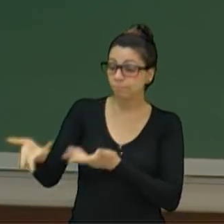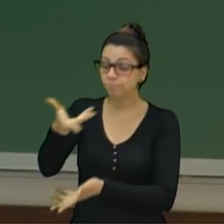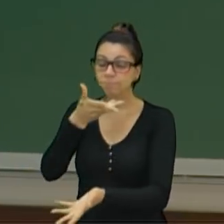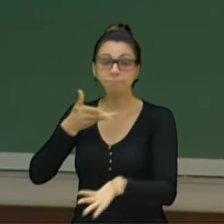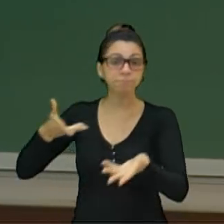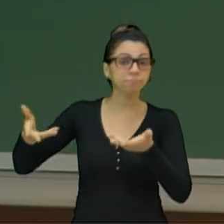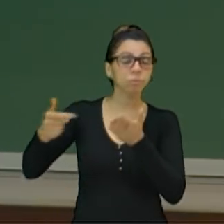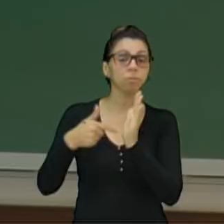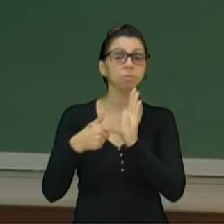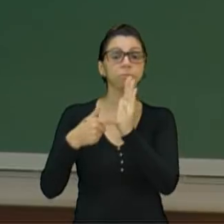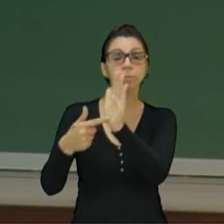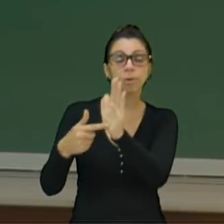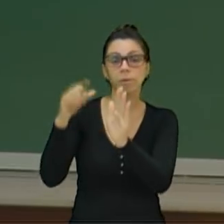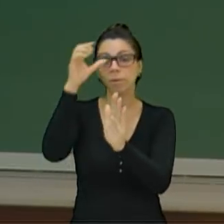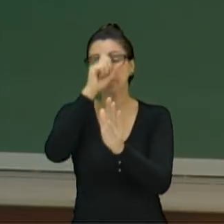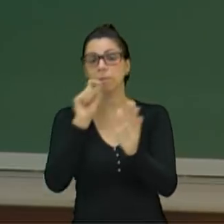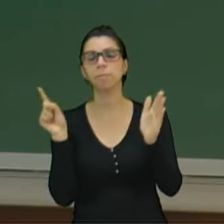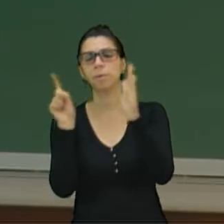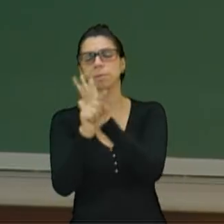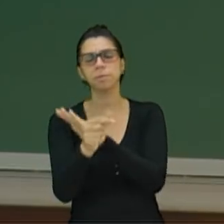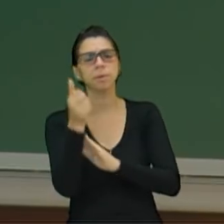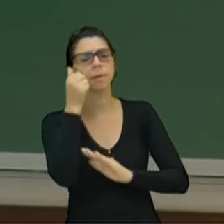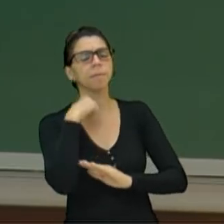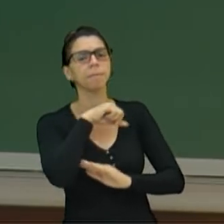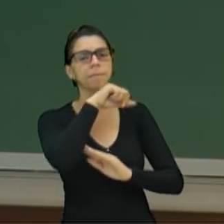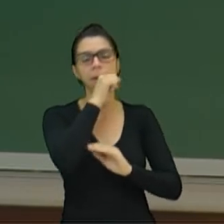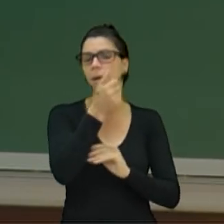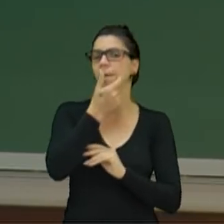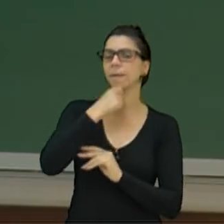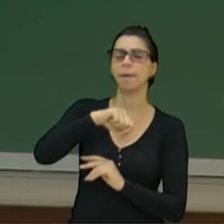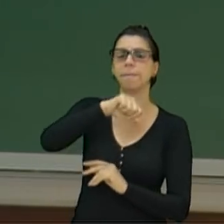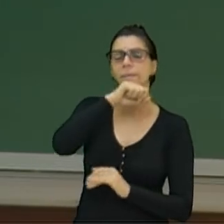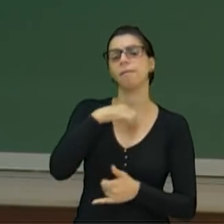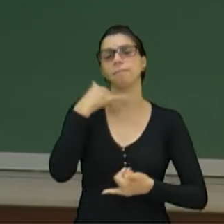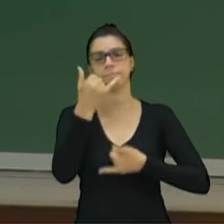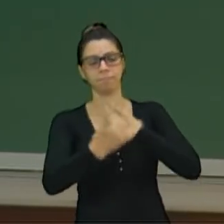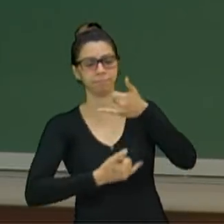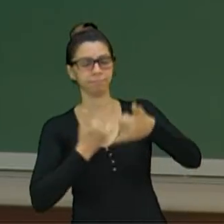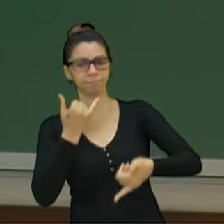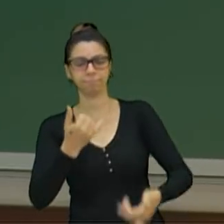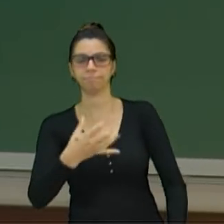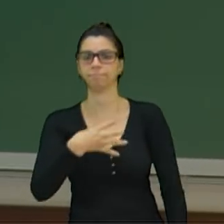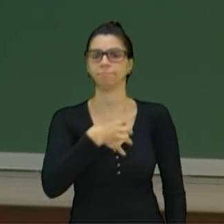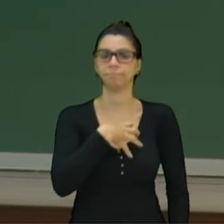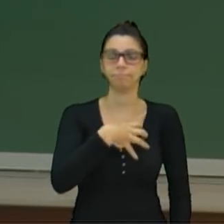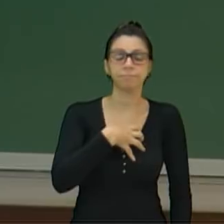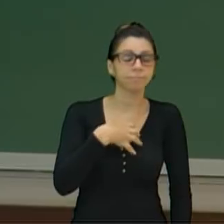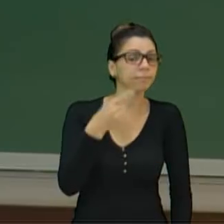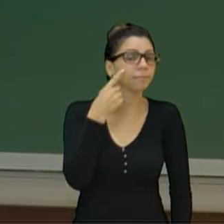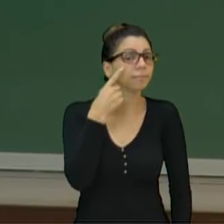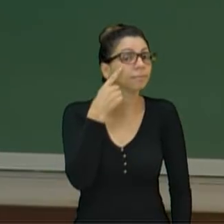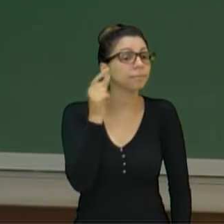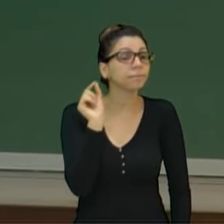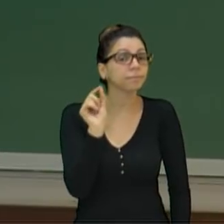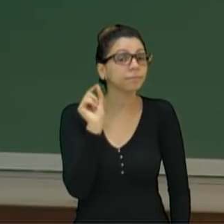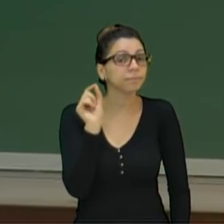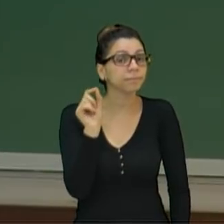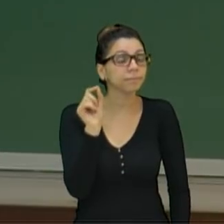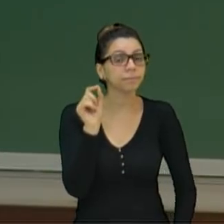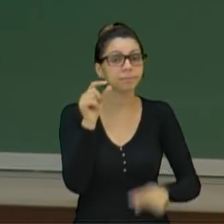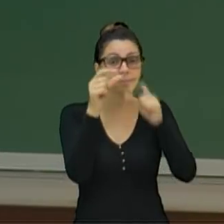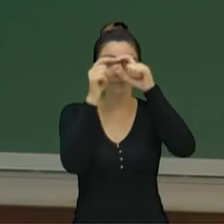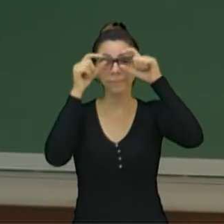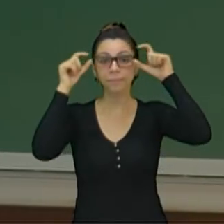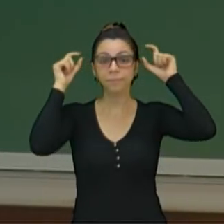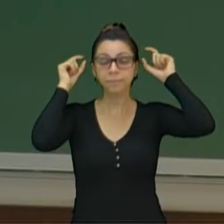aprendendo, faz pergunta para o pai e para a mãe, faz aquela brincadeira dos sentidos para ver o que ele está vendo com os olhos vendados